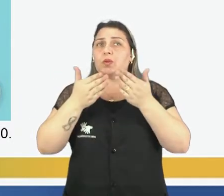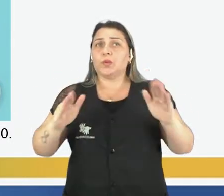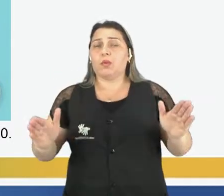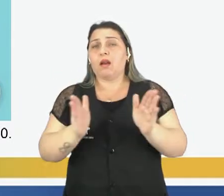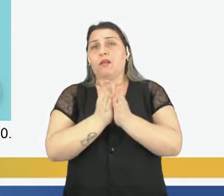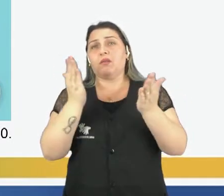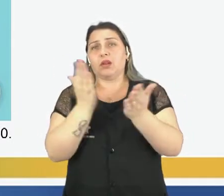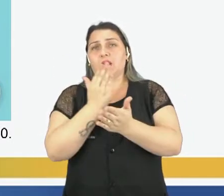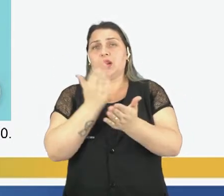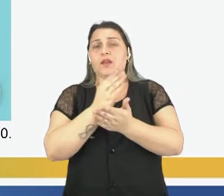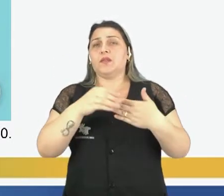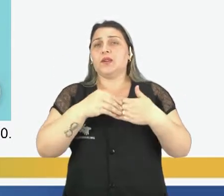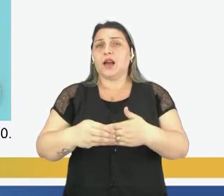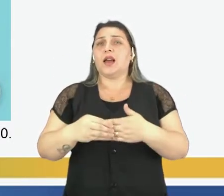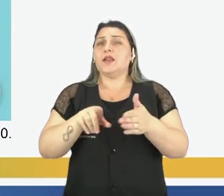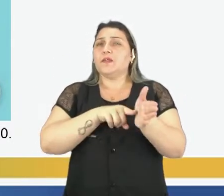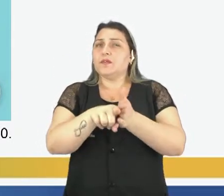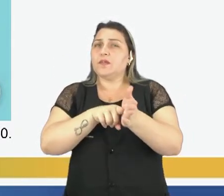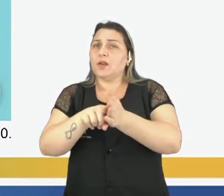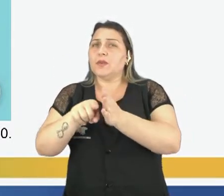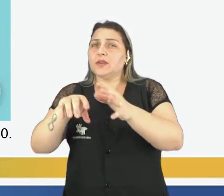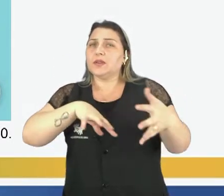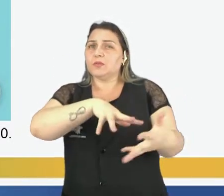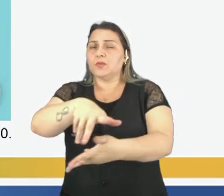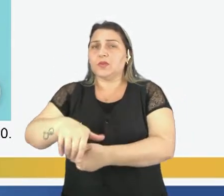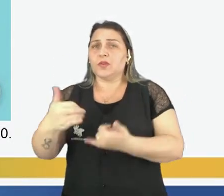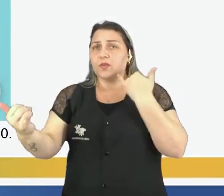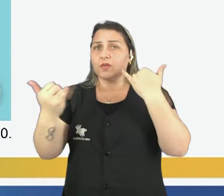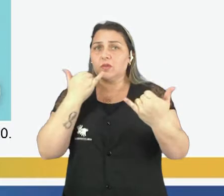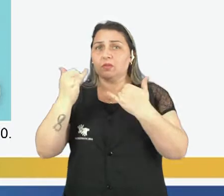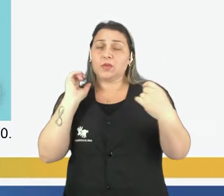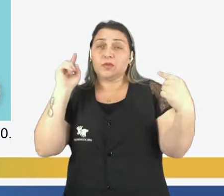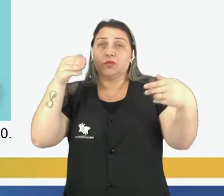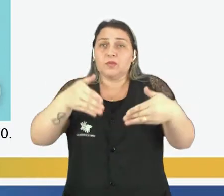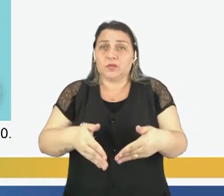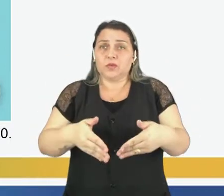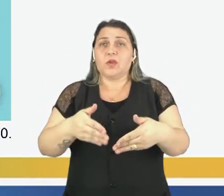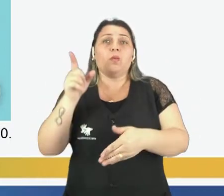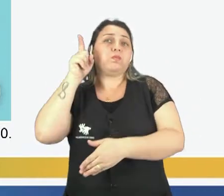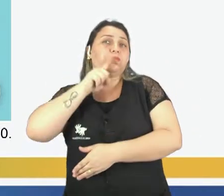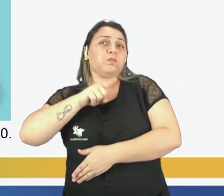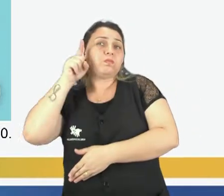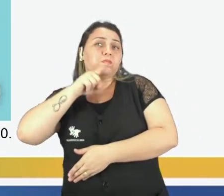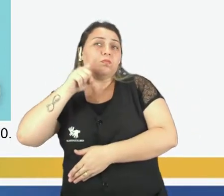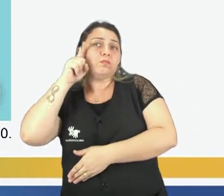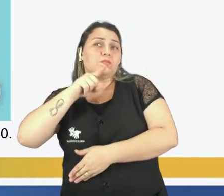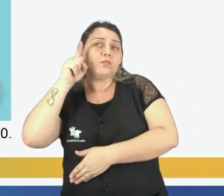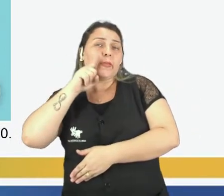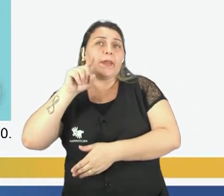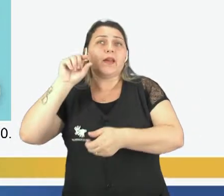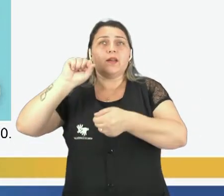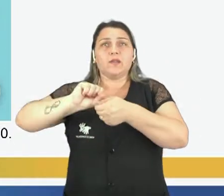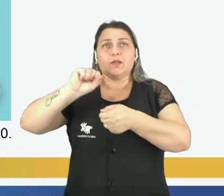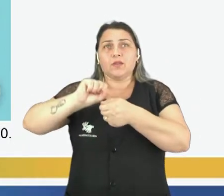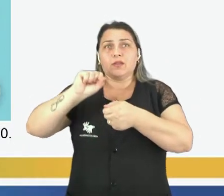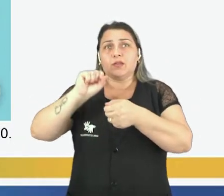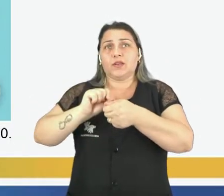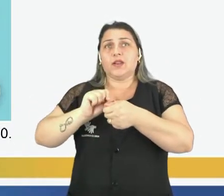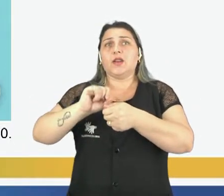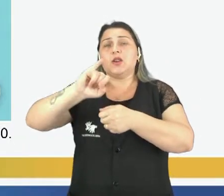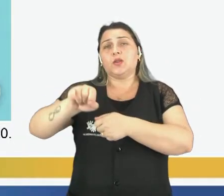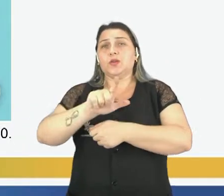traz ainda dados mundiais e informações focadas nos Estados Unidos, onde foi lançado em